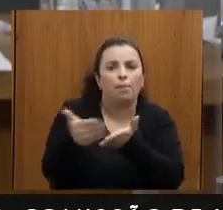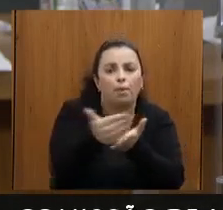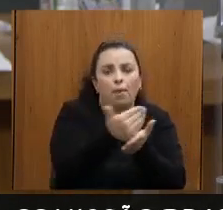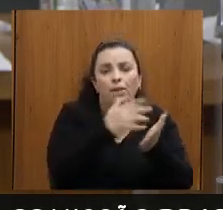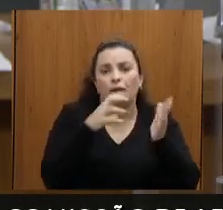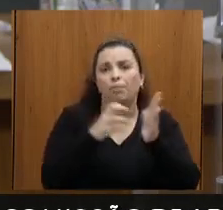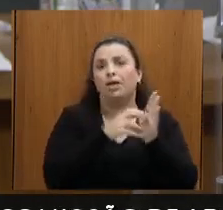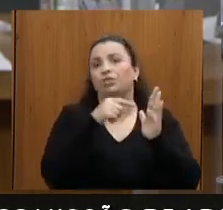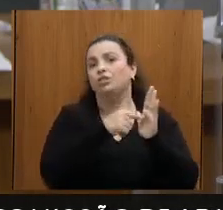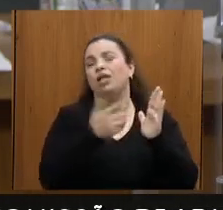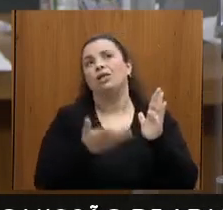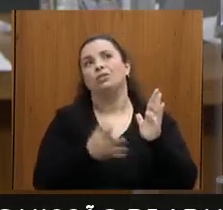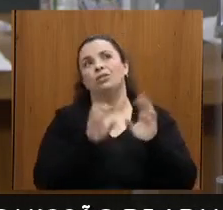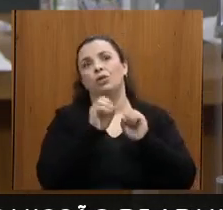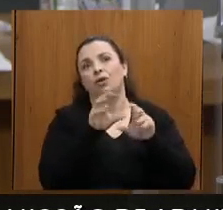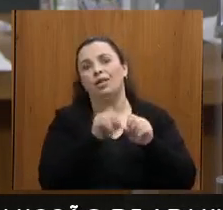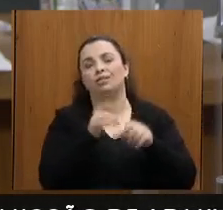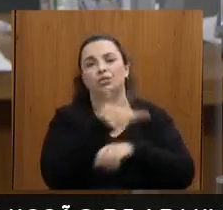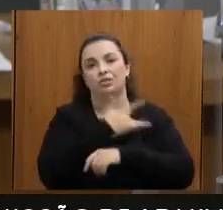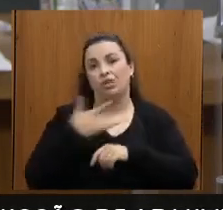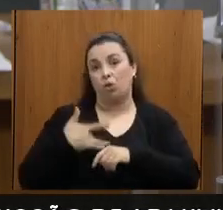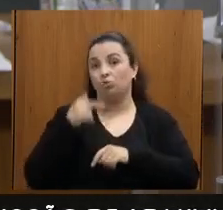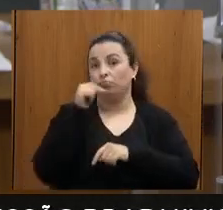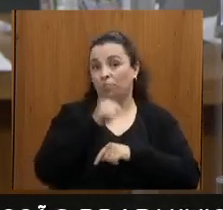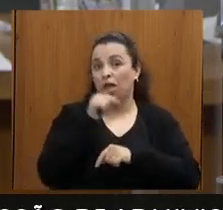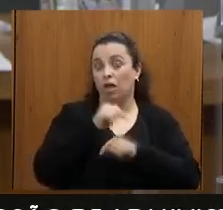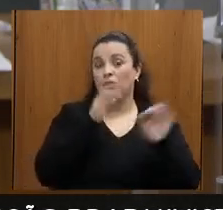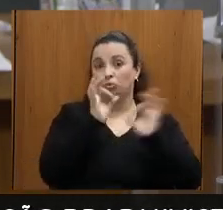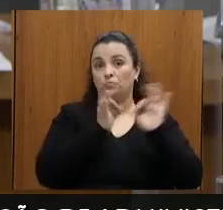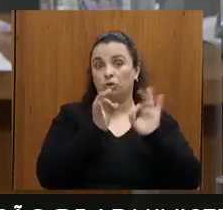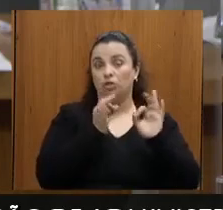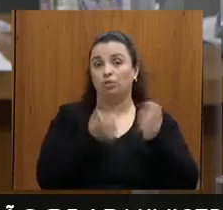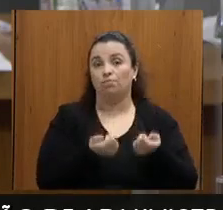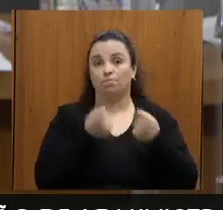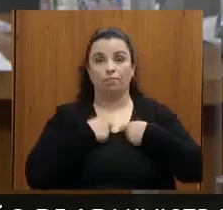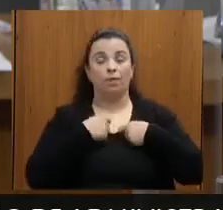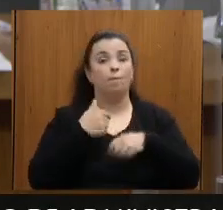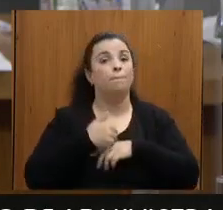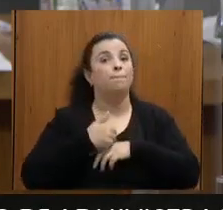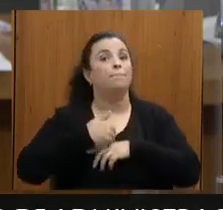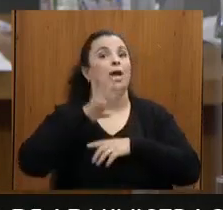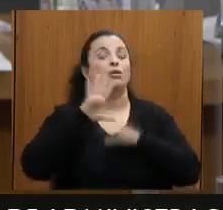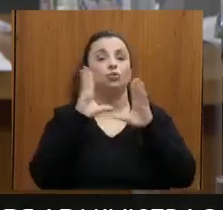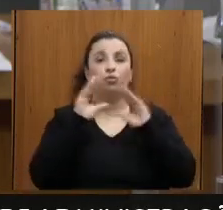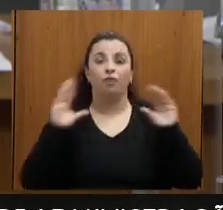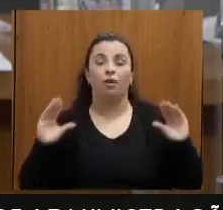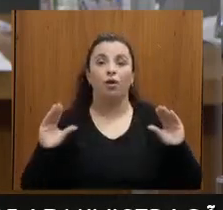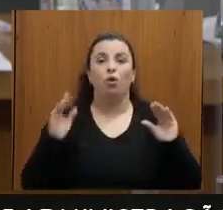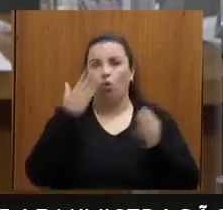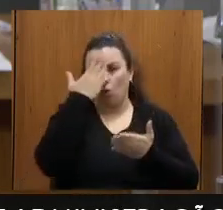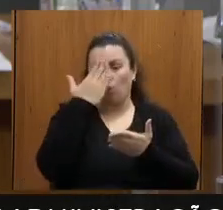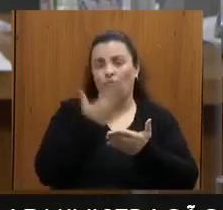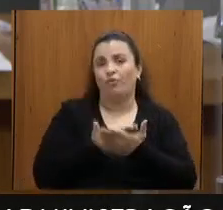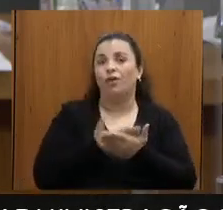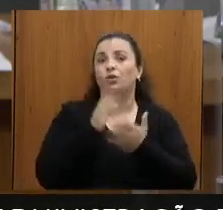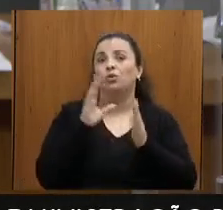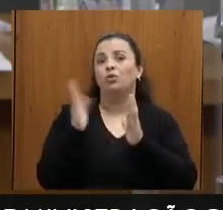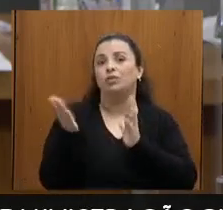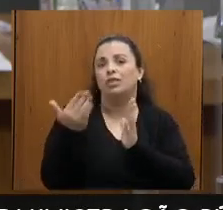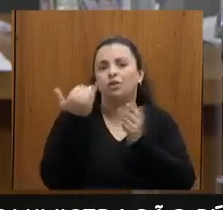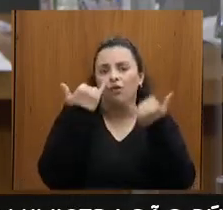educação e da saúde. Esse é um projeto que vai realmente trazer muito mais confiabilidade nos dados, na informação e permitir